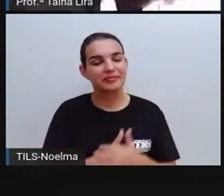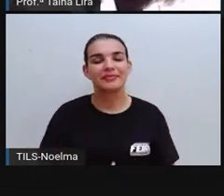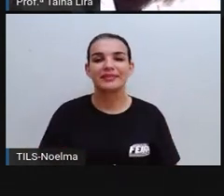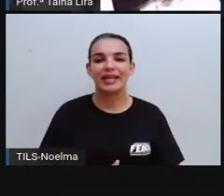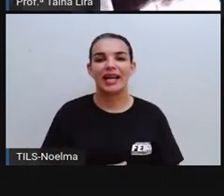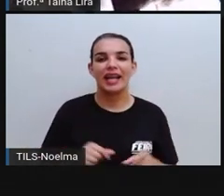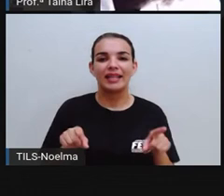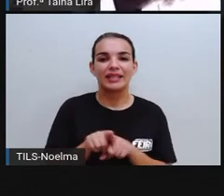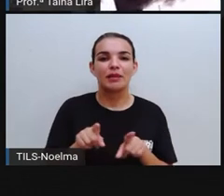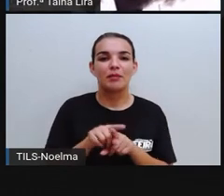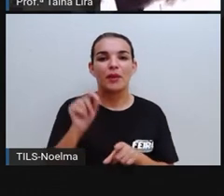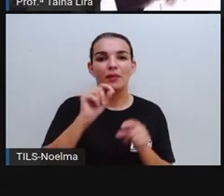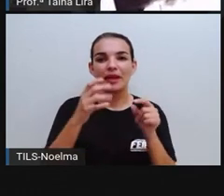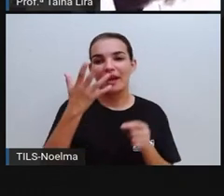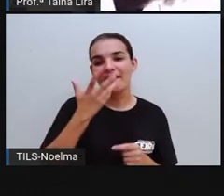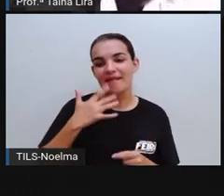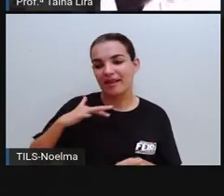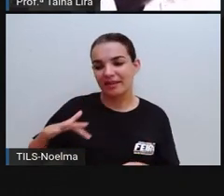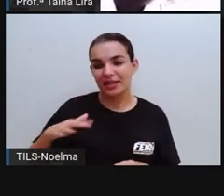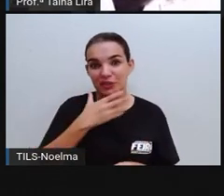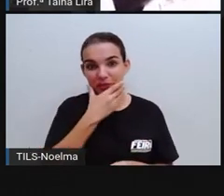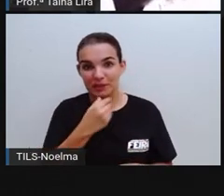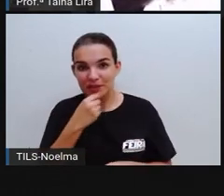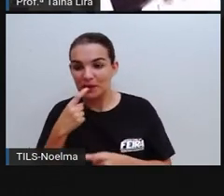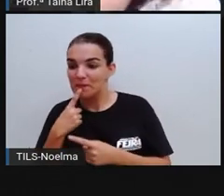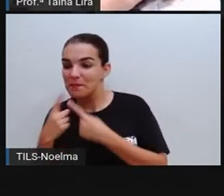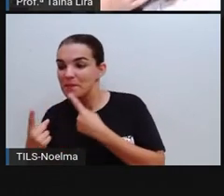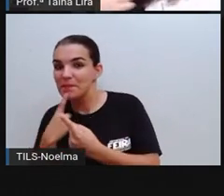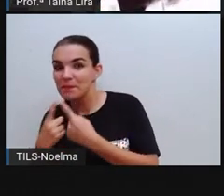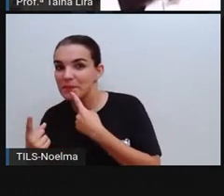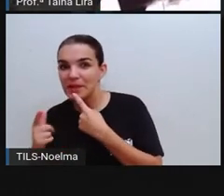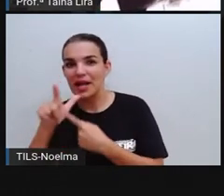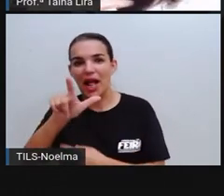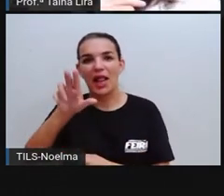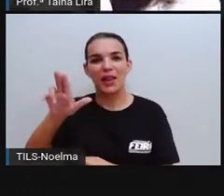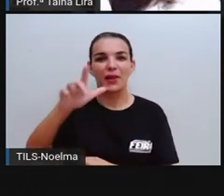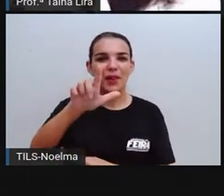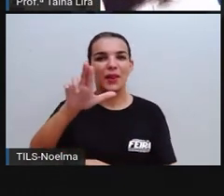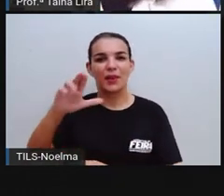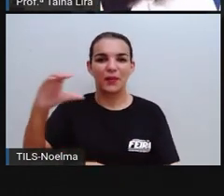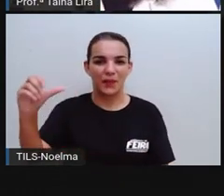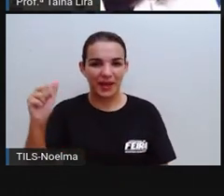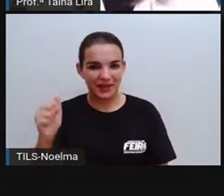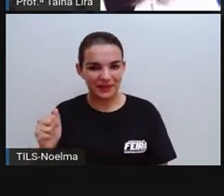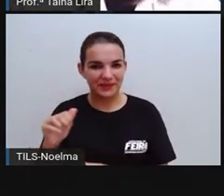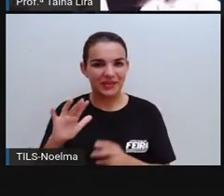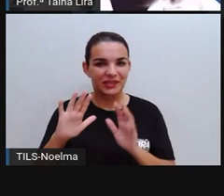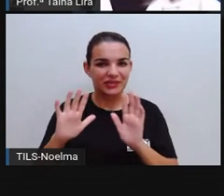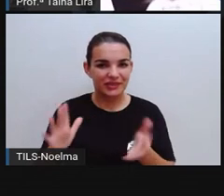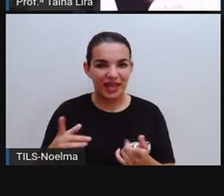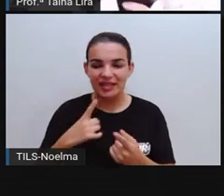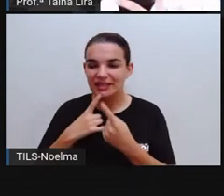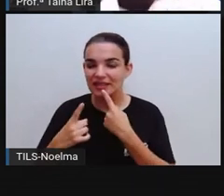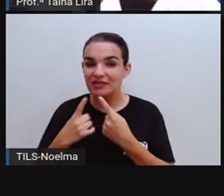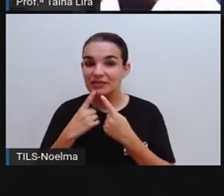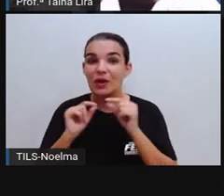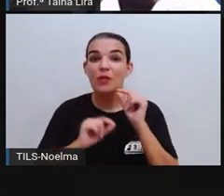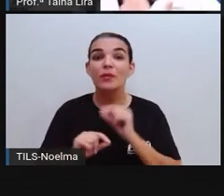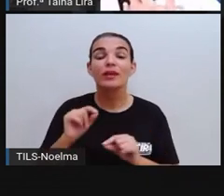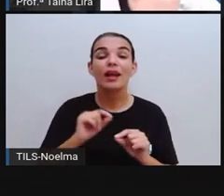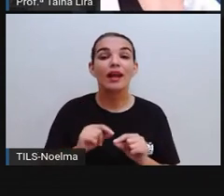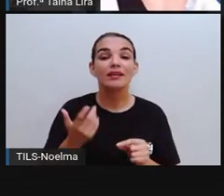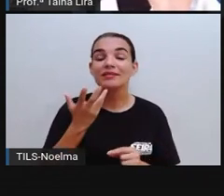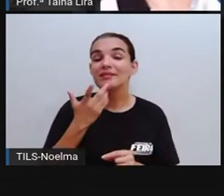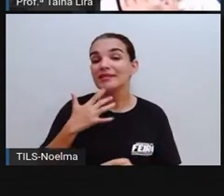essa criança foi entrevistando Luluca. Essa entrevista aí de Luluca já é uma entrevista que é mais voltada, né,